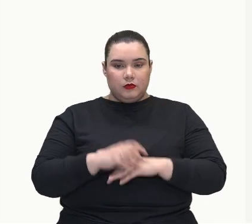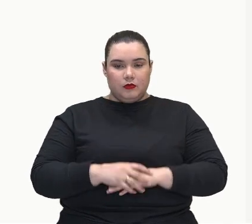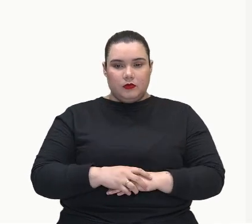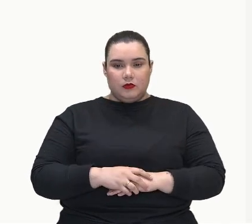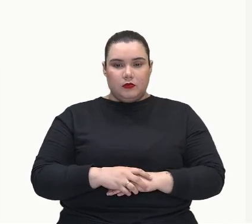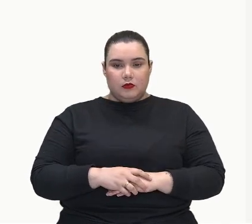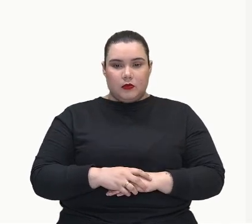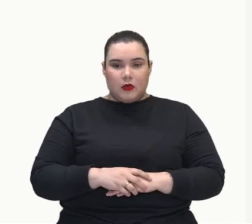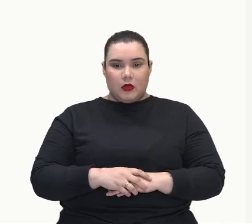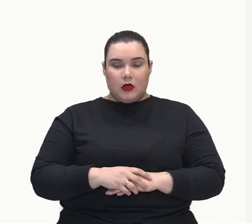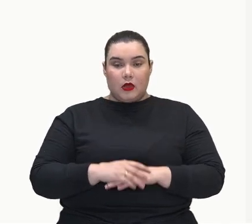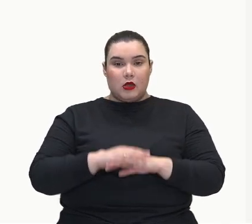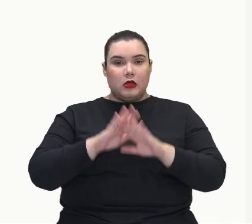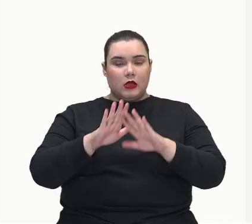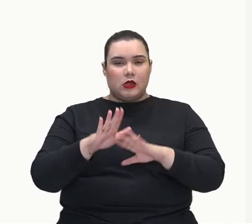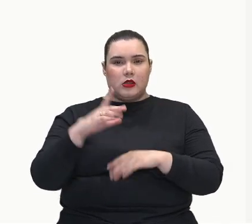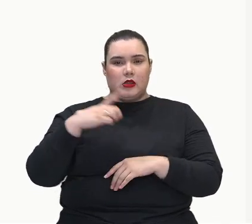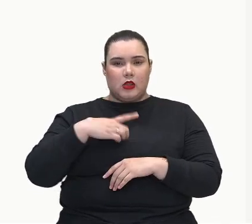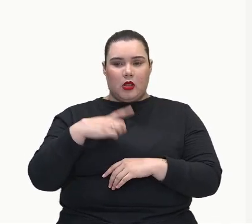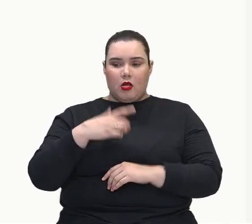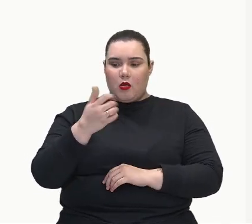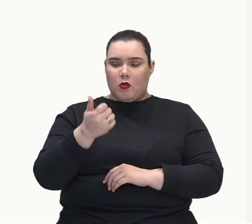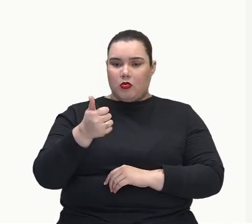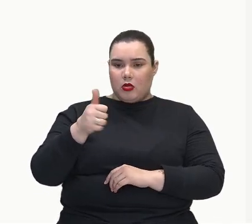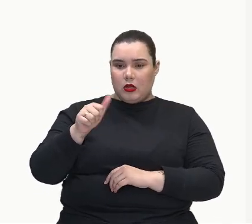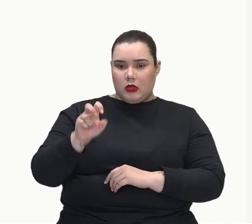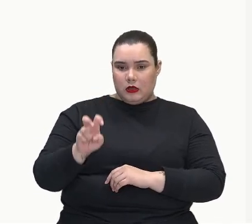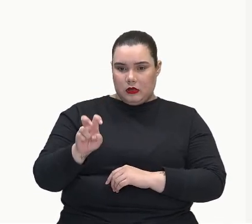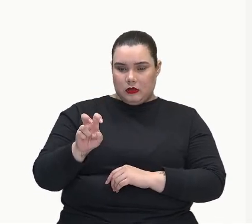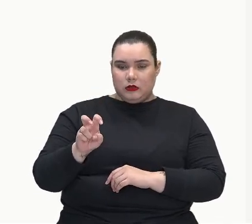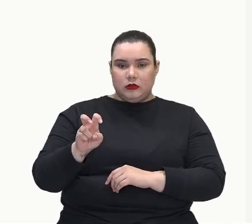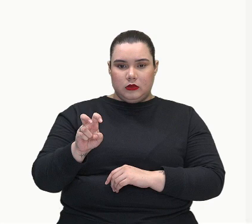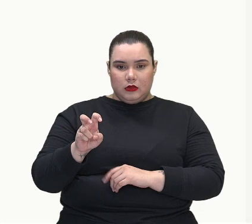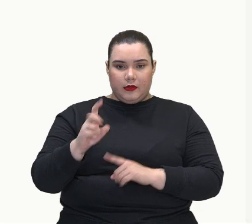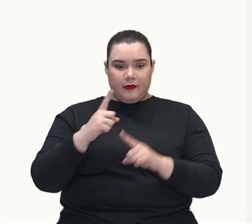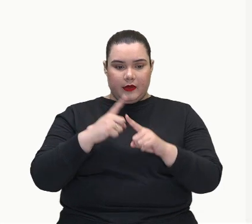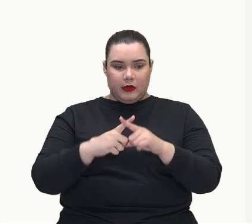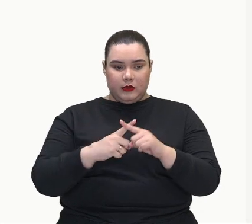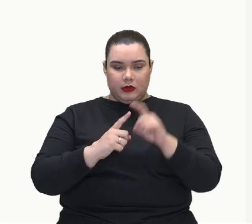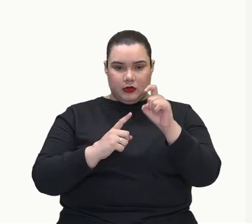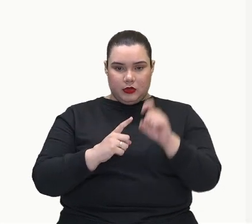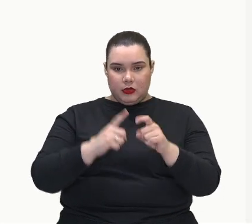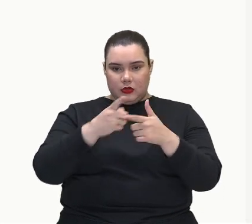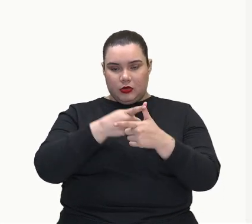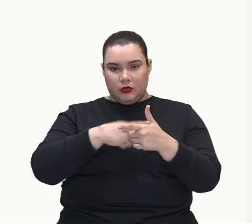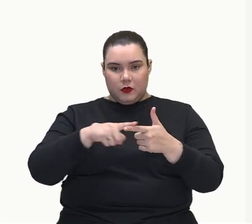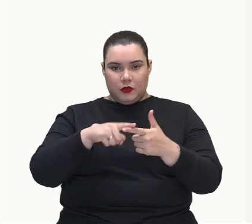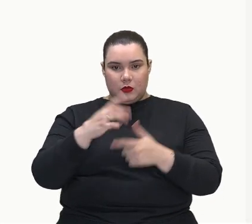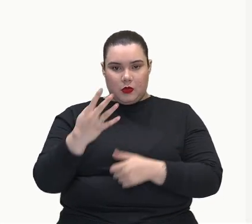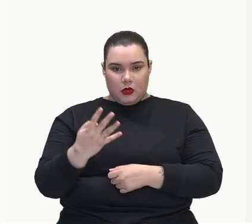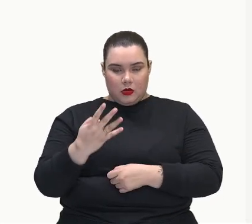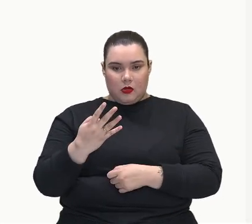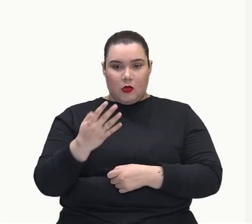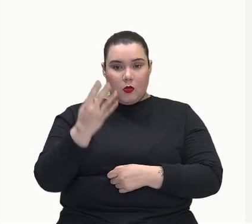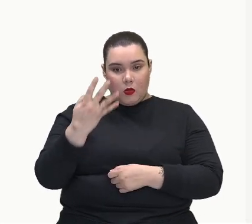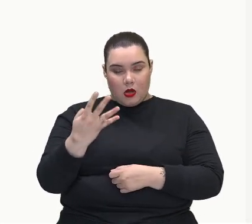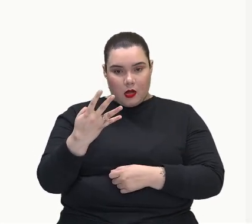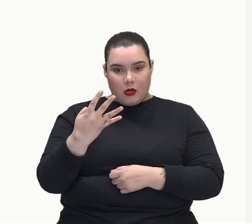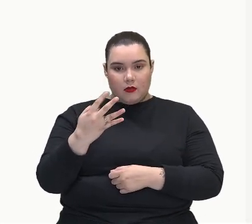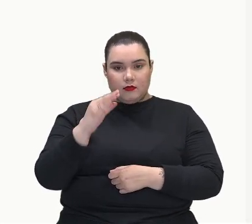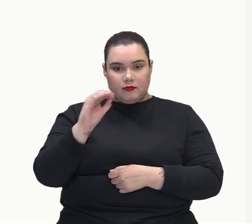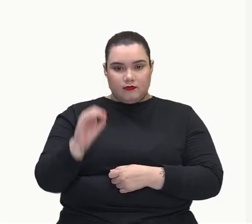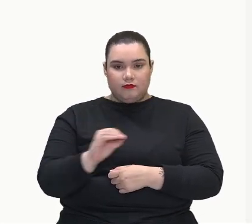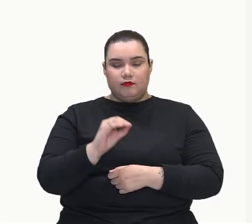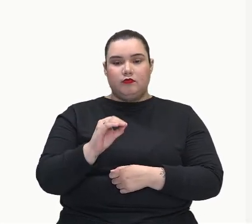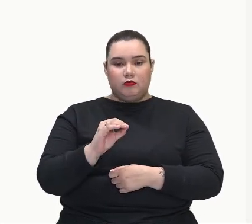Quando a gente multiplica o 15 pelo x e divide por 4, o 4 ele vai ficar bem